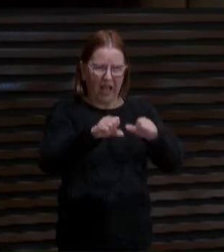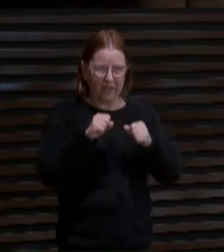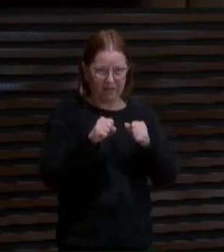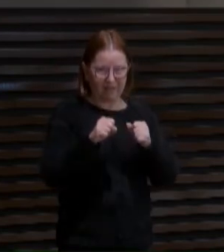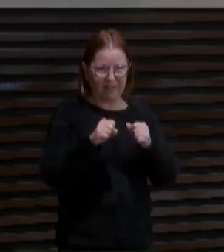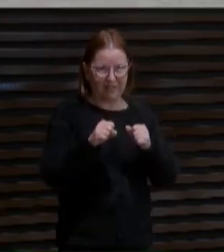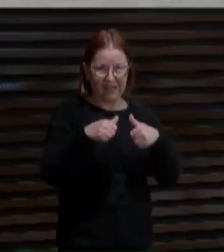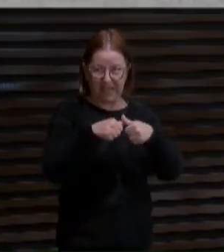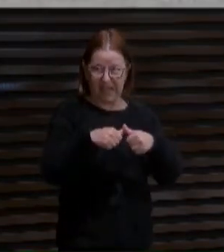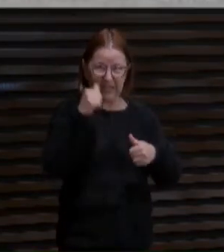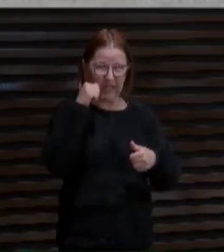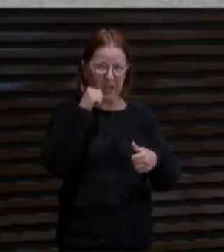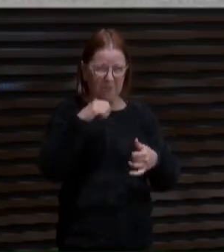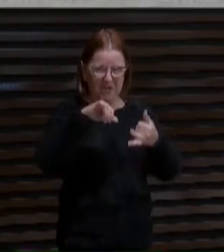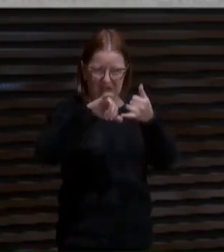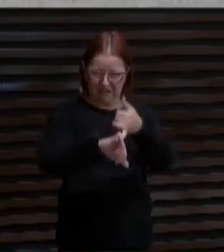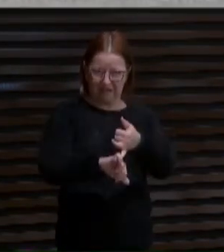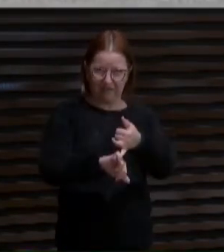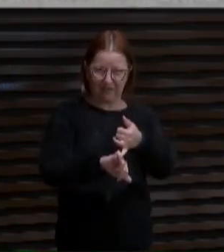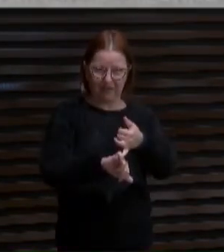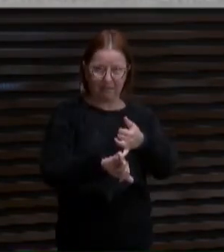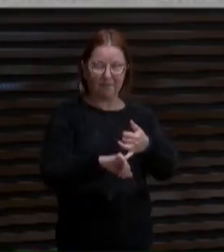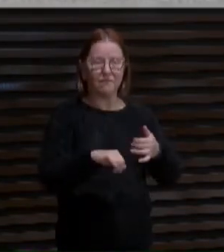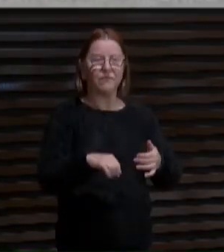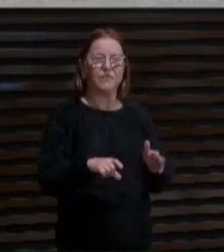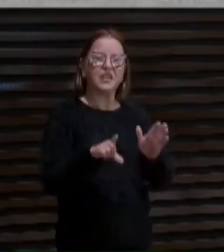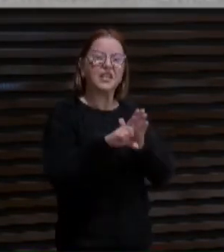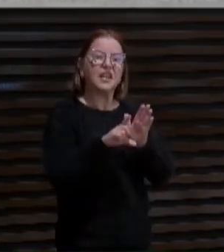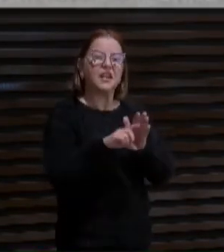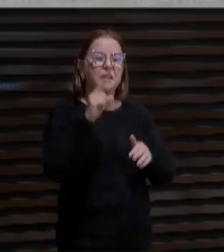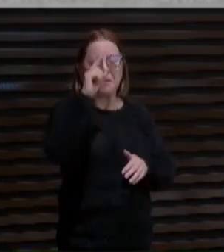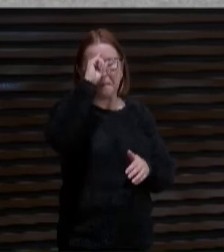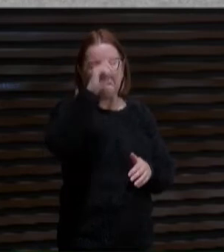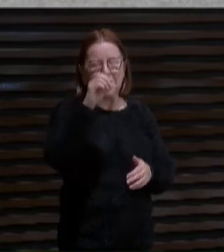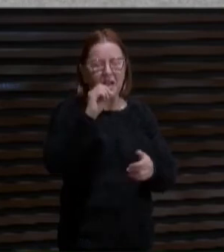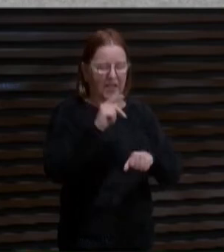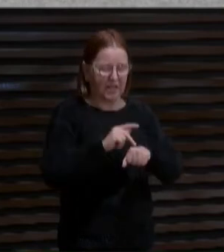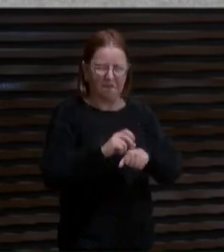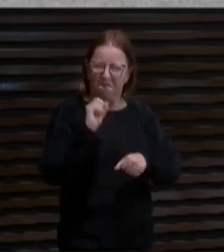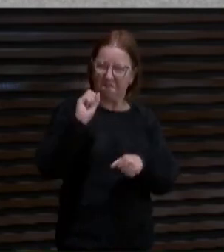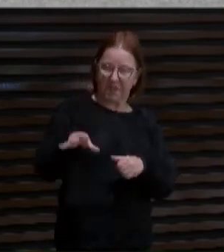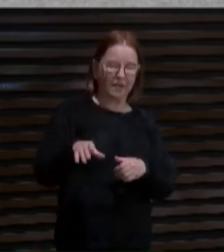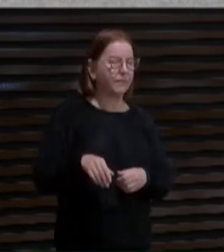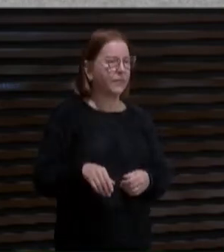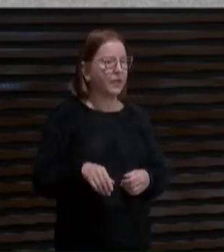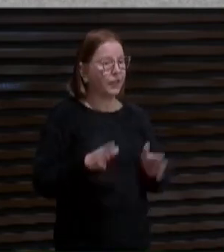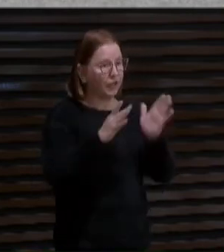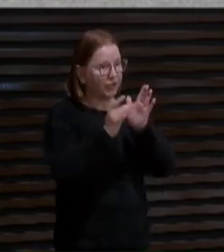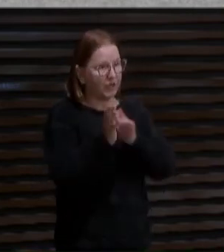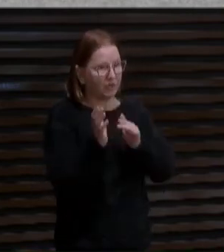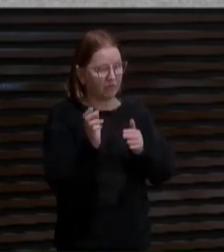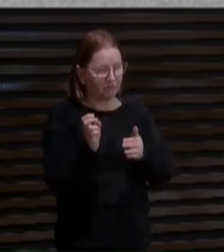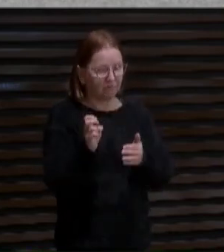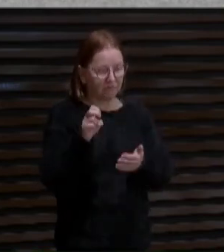Jesus disse ele se inclinou foi escrever o Ville mostrou esse vídeo